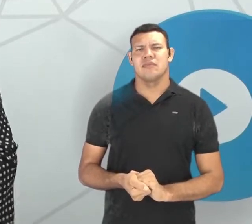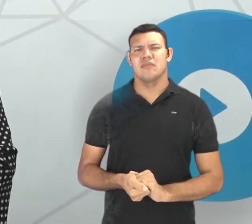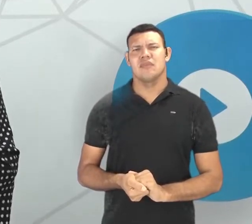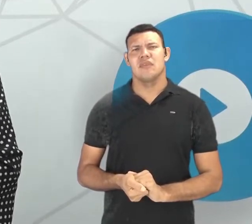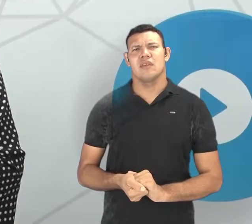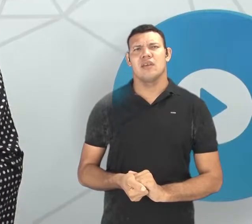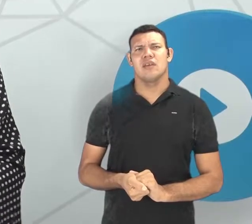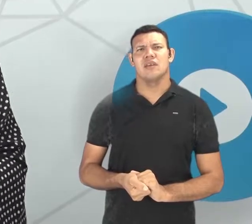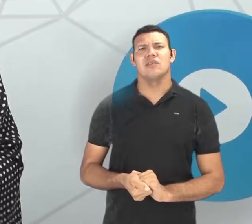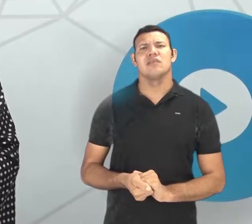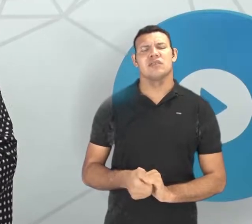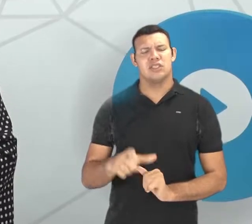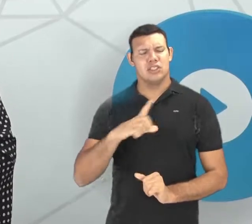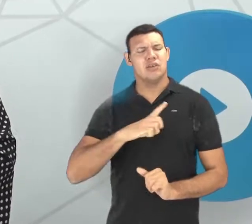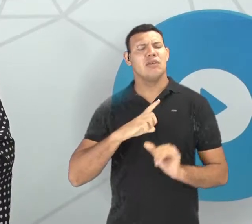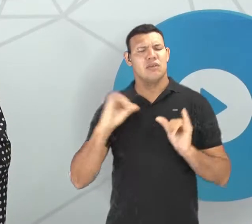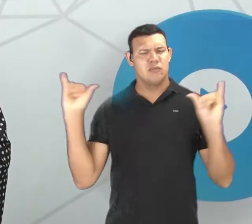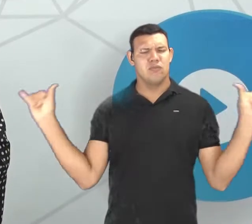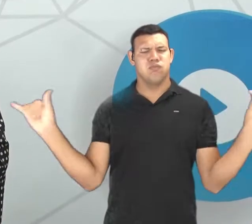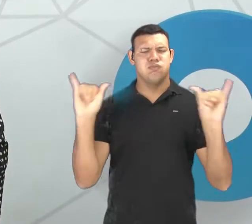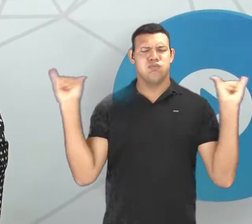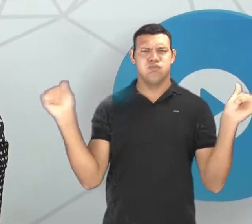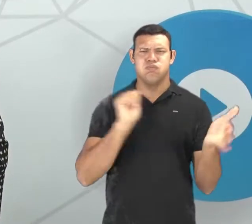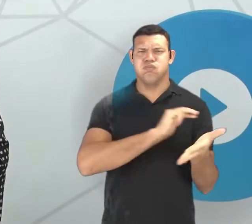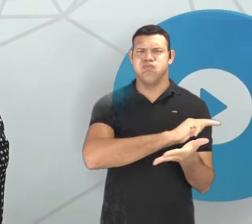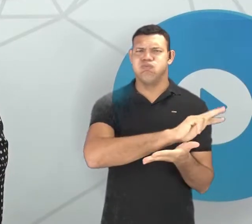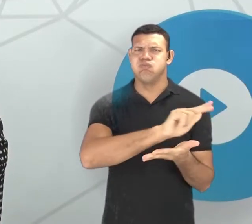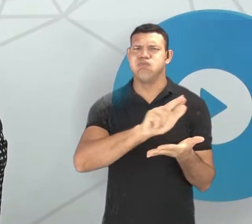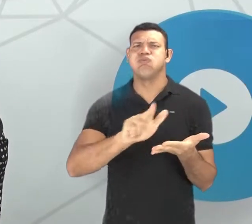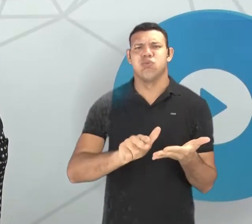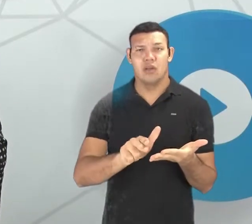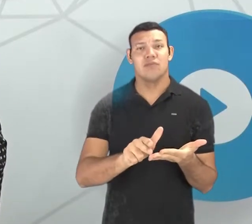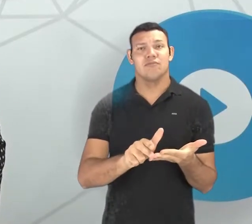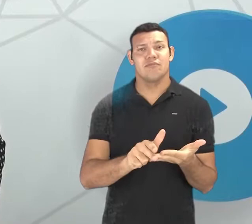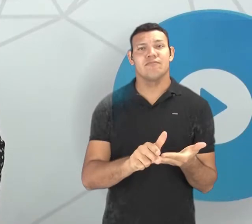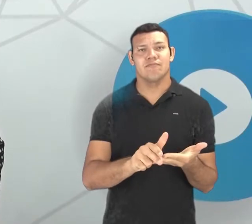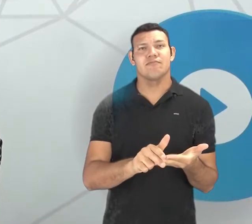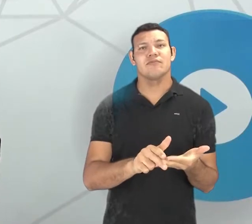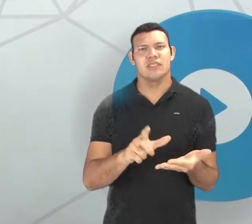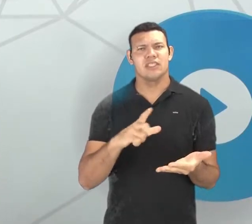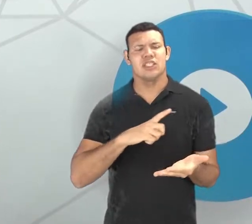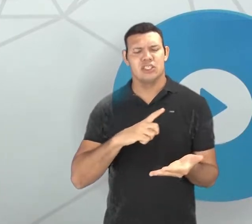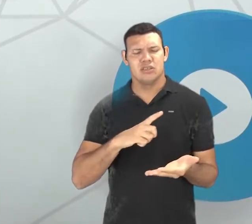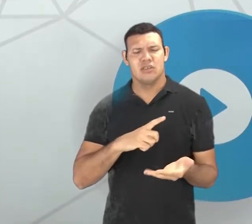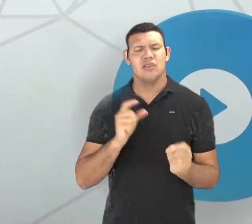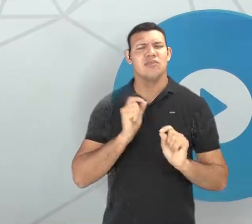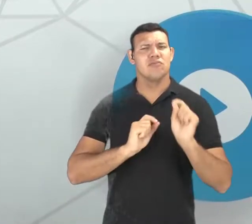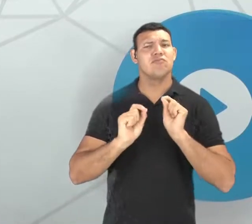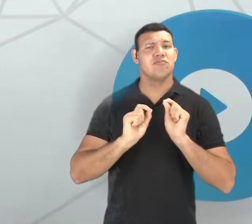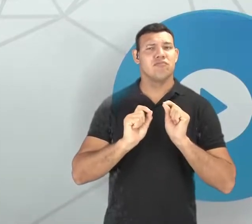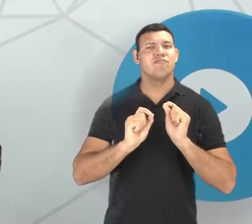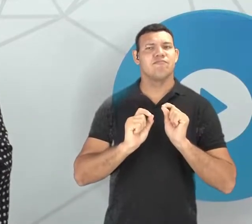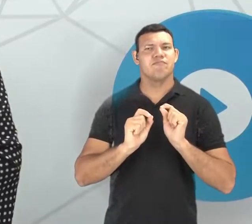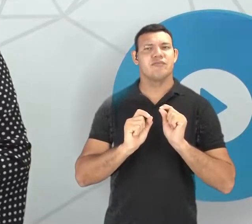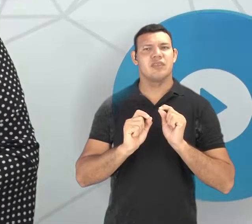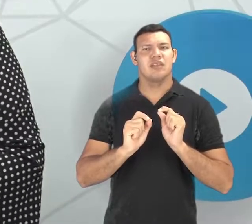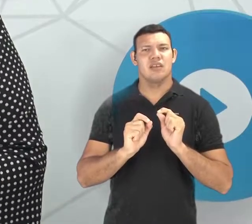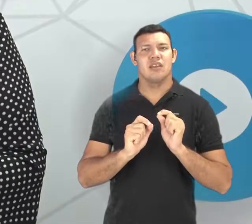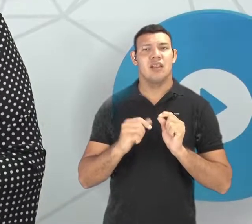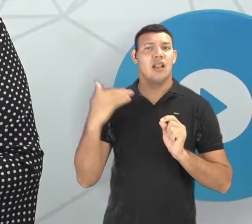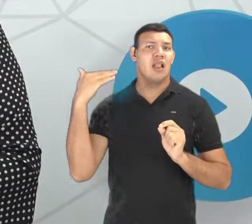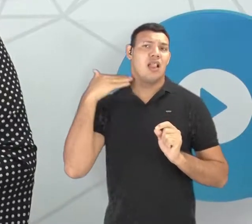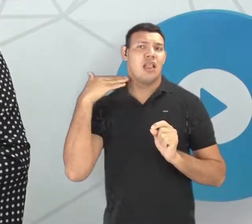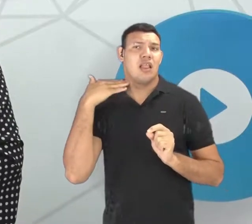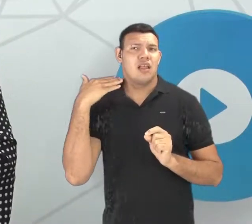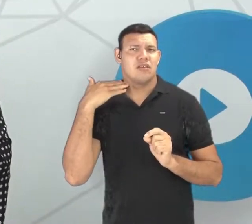Conta-se, e nós temos notícias de casos em que mulheres, além de também a questão do financiamento no banco.